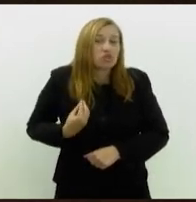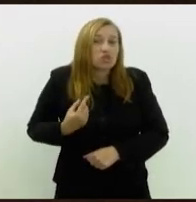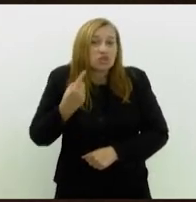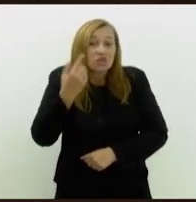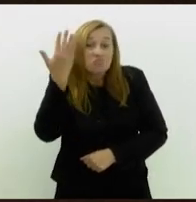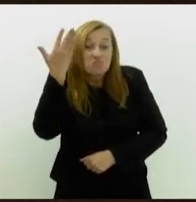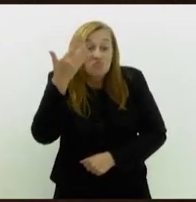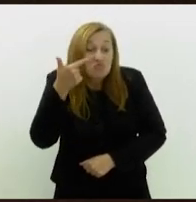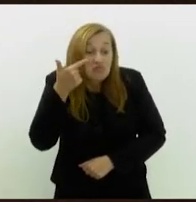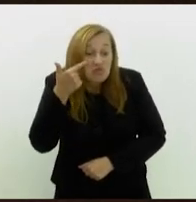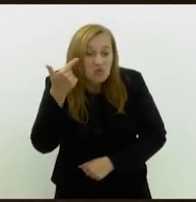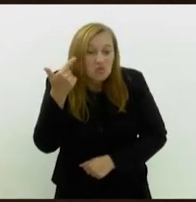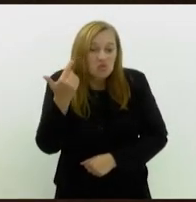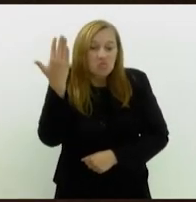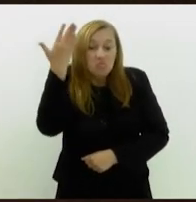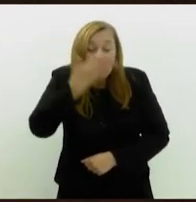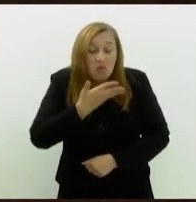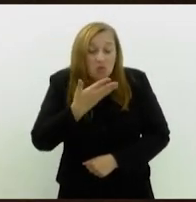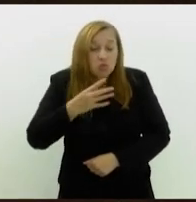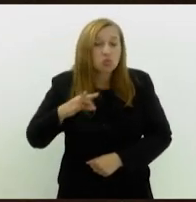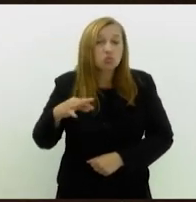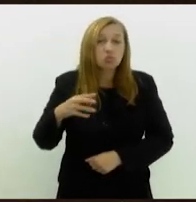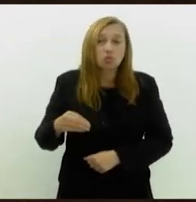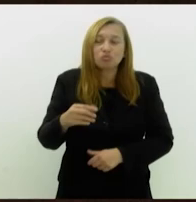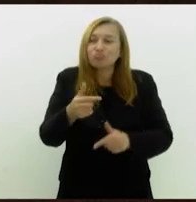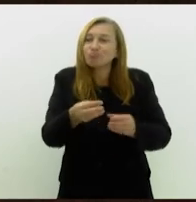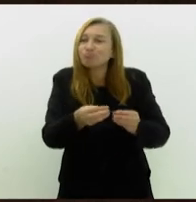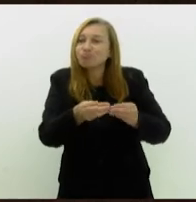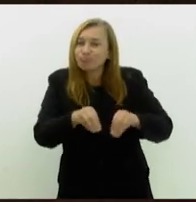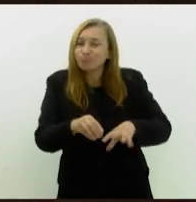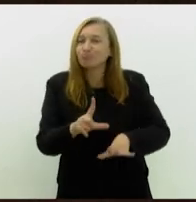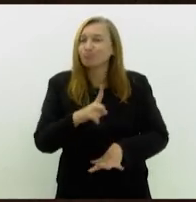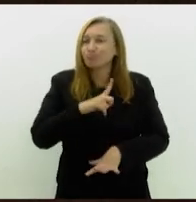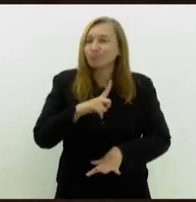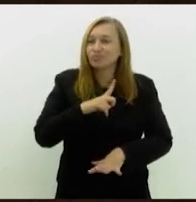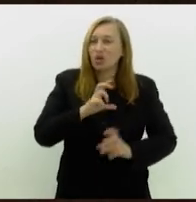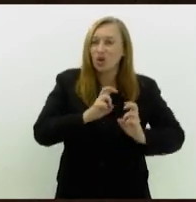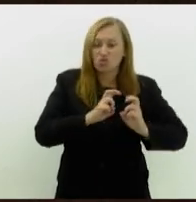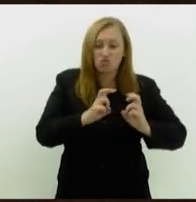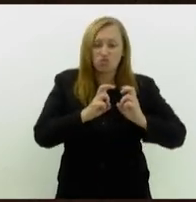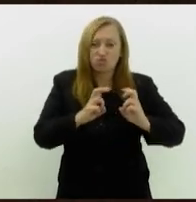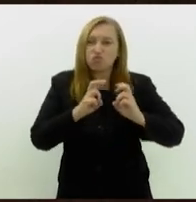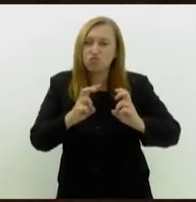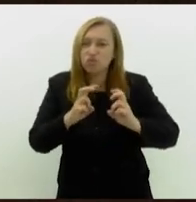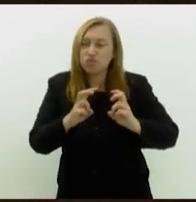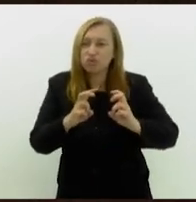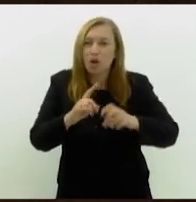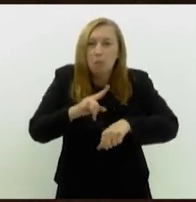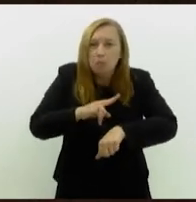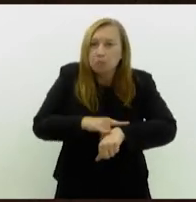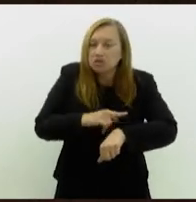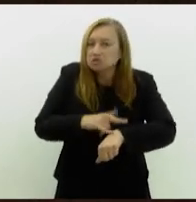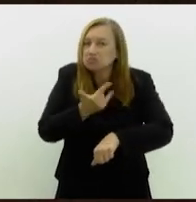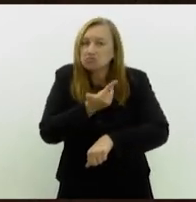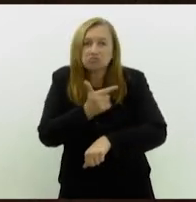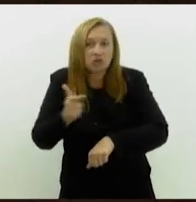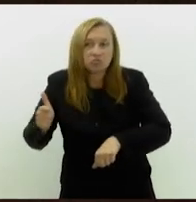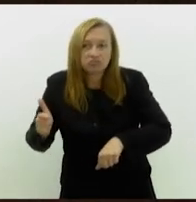toda essa precariedade Estações sem banheiro